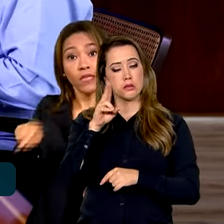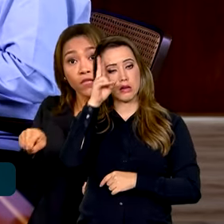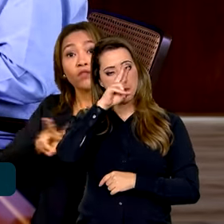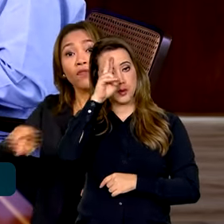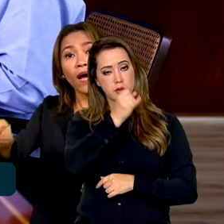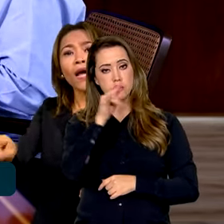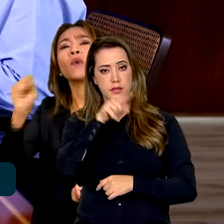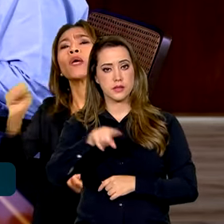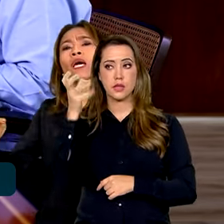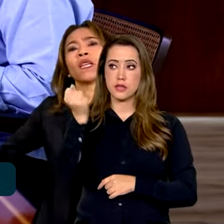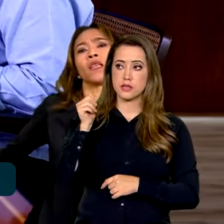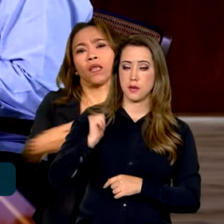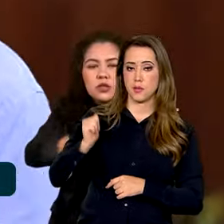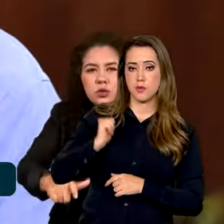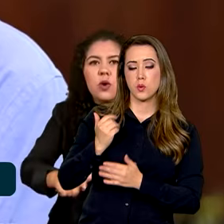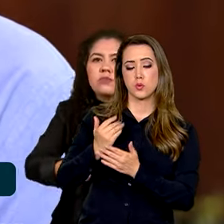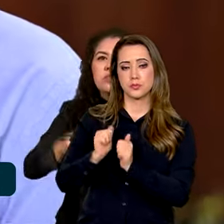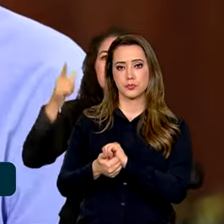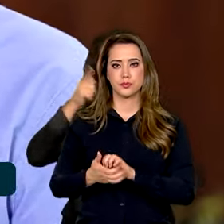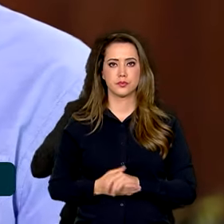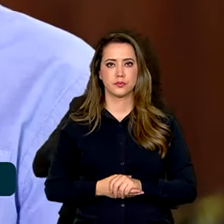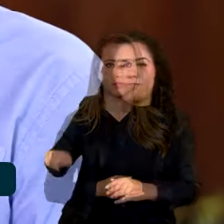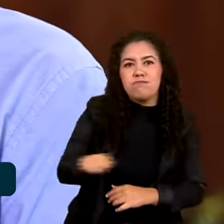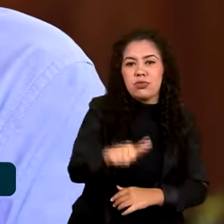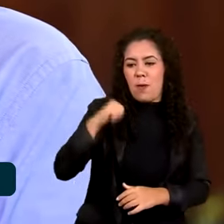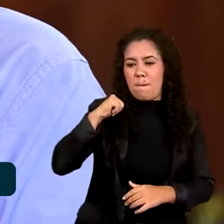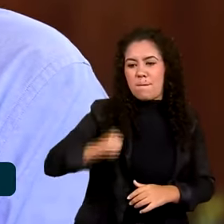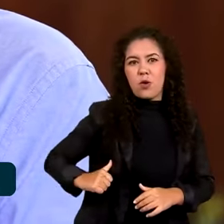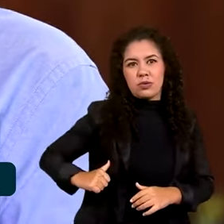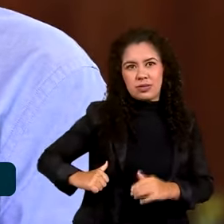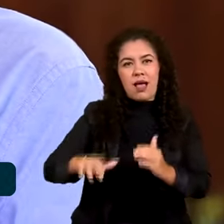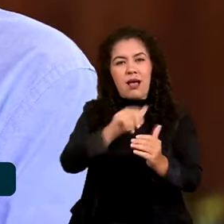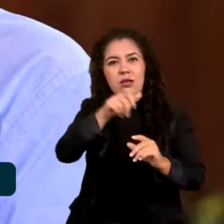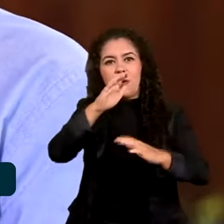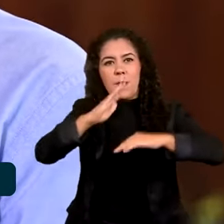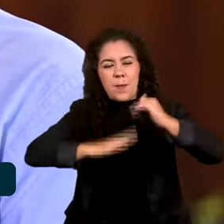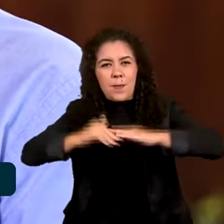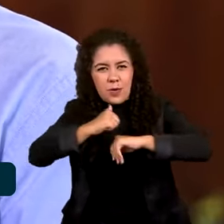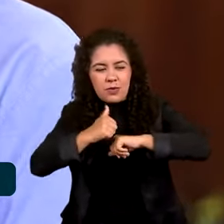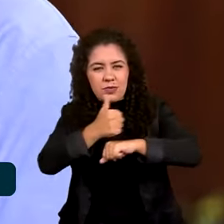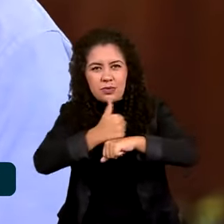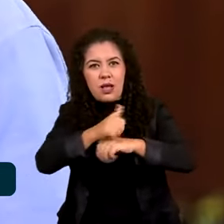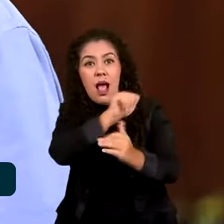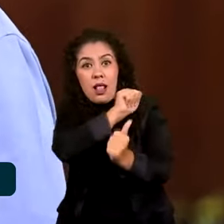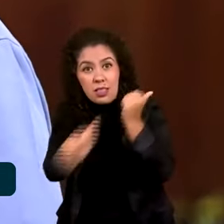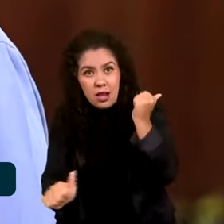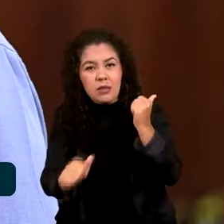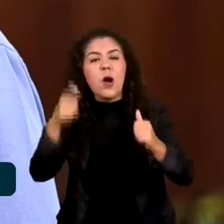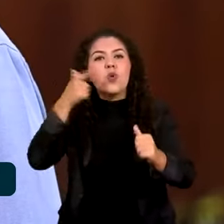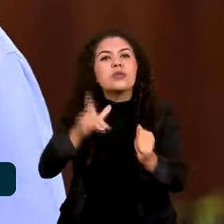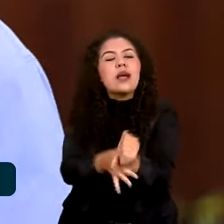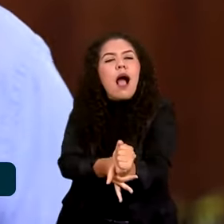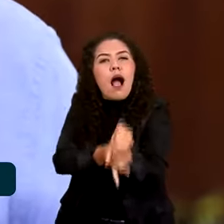muitos deles recebem o Bolsa Atleta. O Bolsa Atleta foi uma coisa que nós criamos para garantir que as pessoas